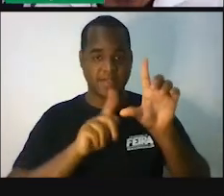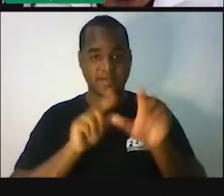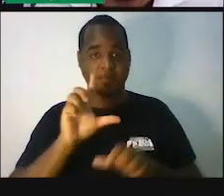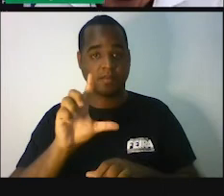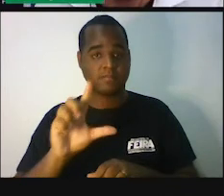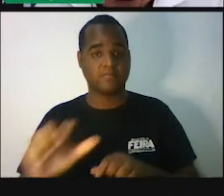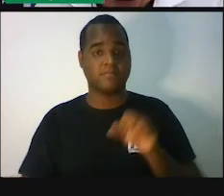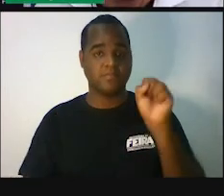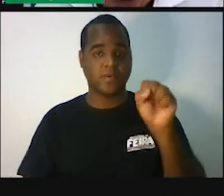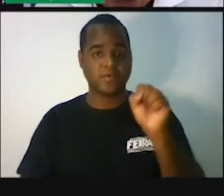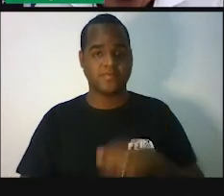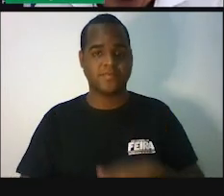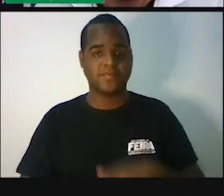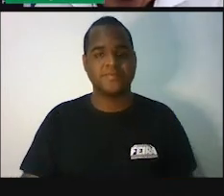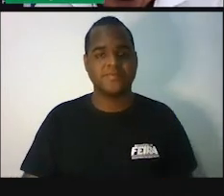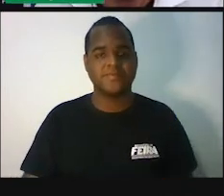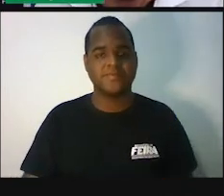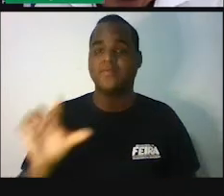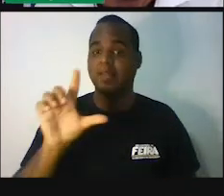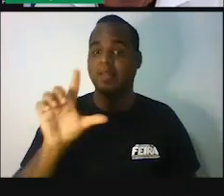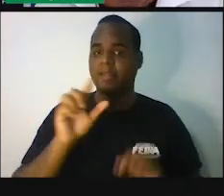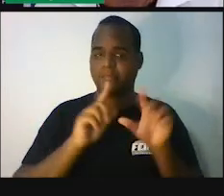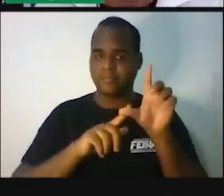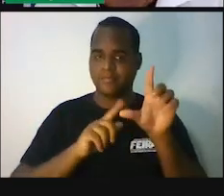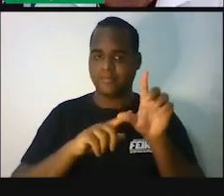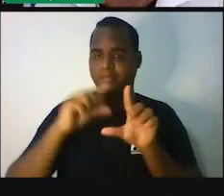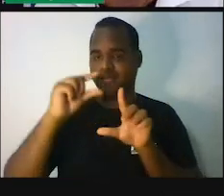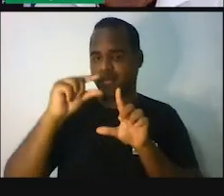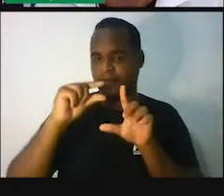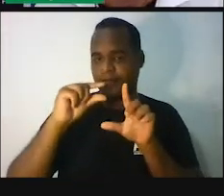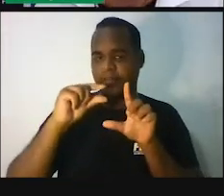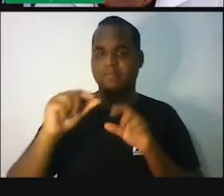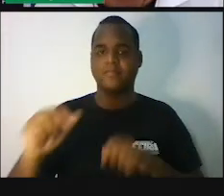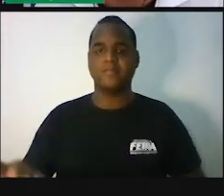certo? Essa aí é a letra L minúscula, tá?